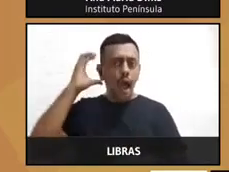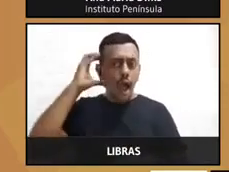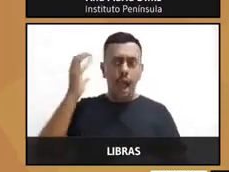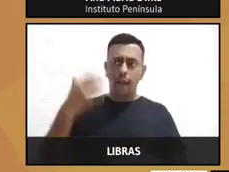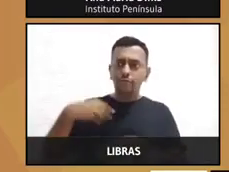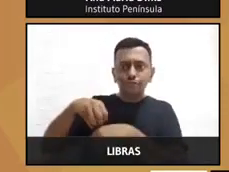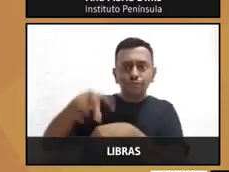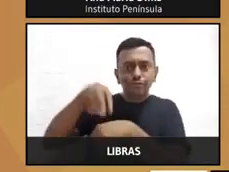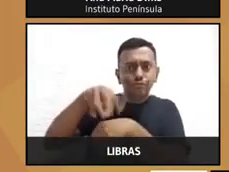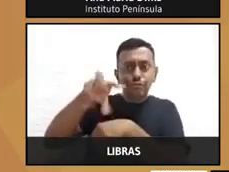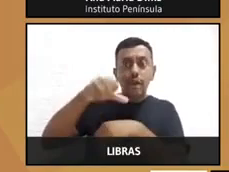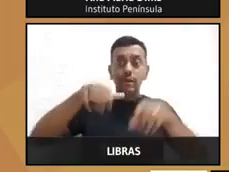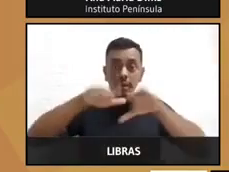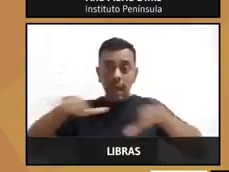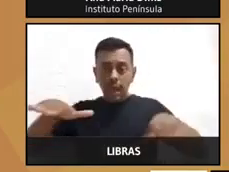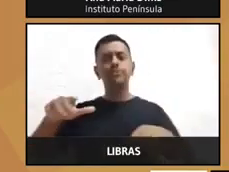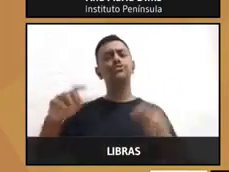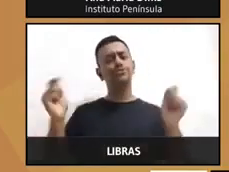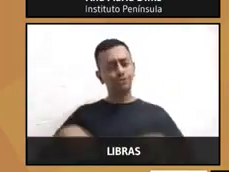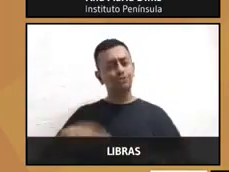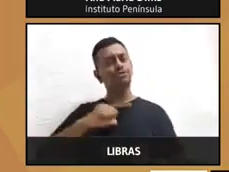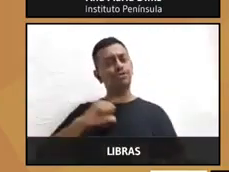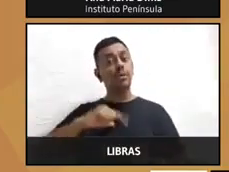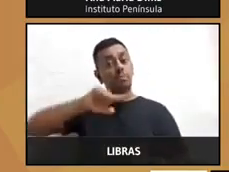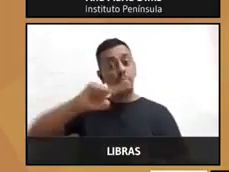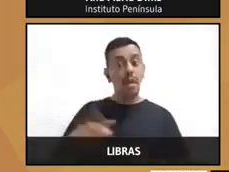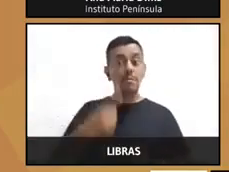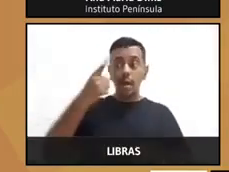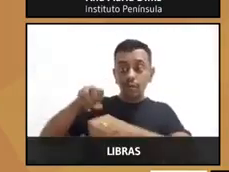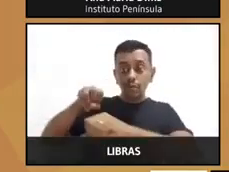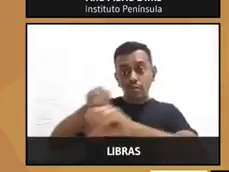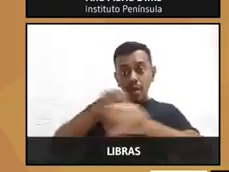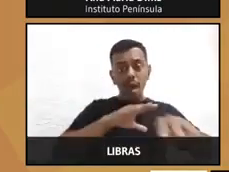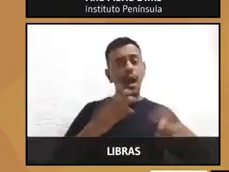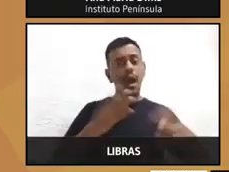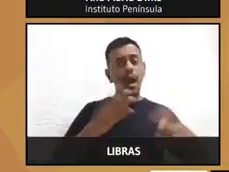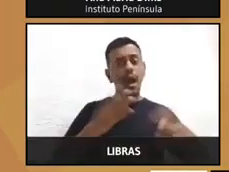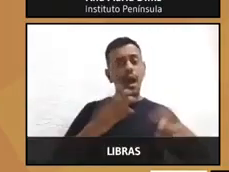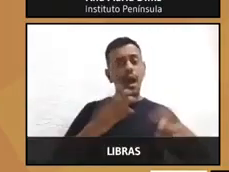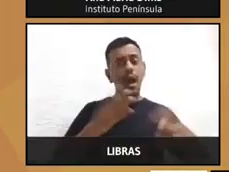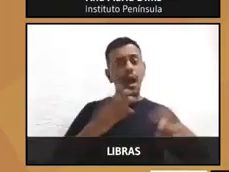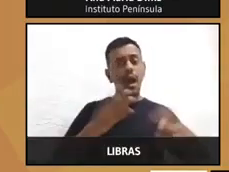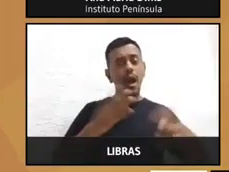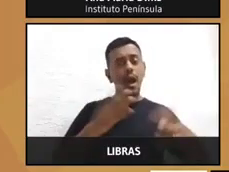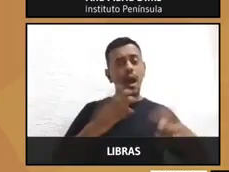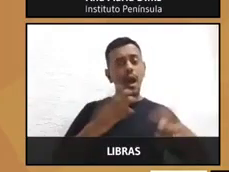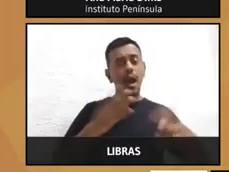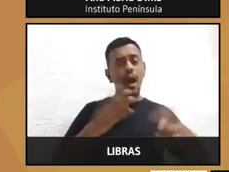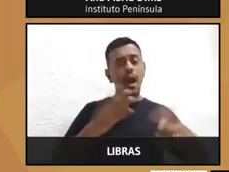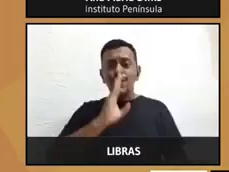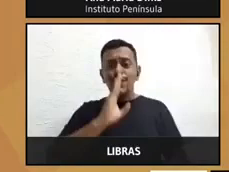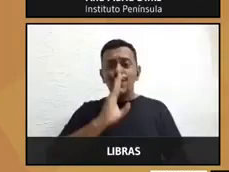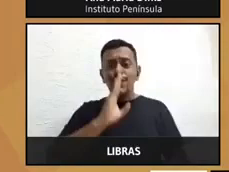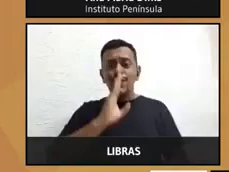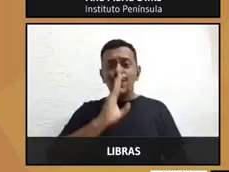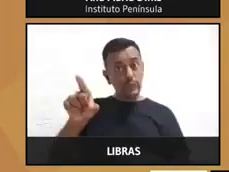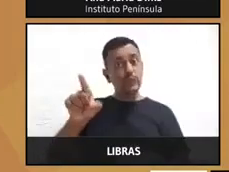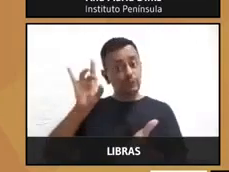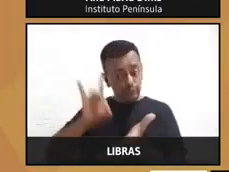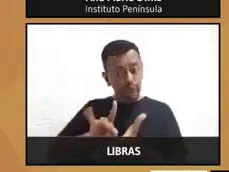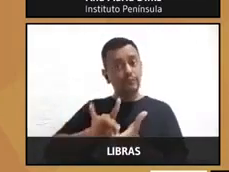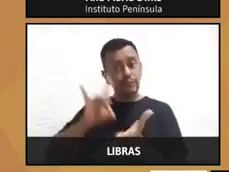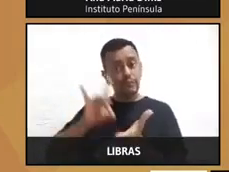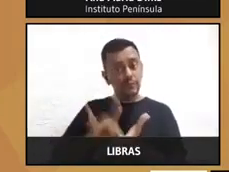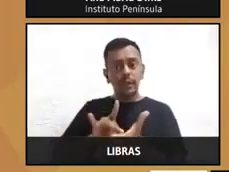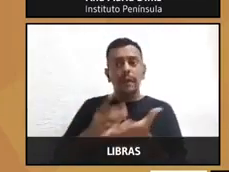recebiam educação gratuita. E isso, na verdade, não é muito caro, mas